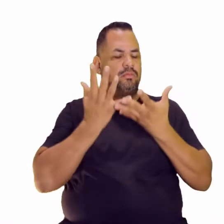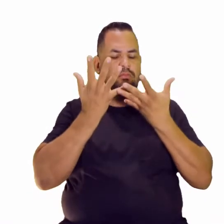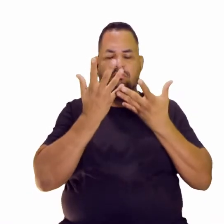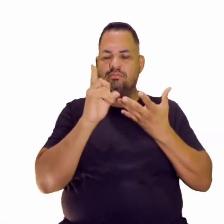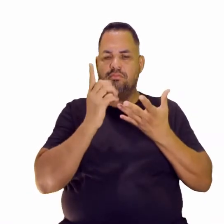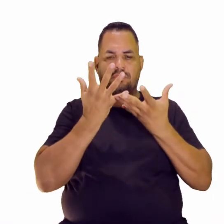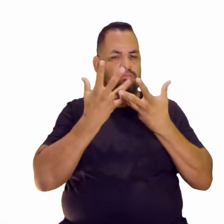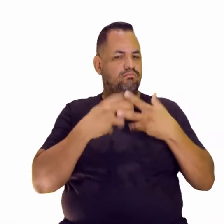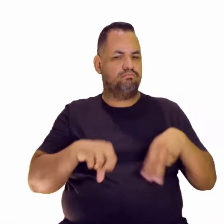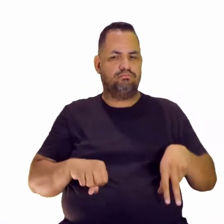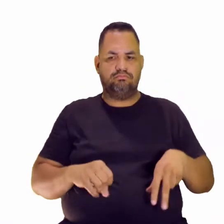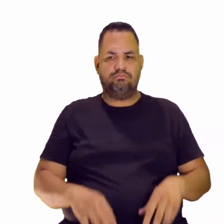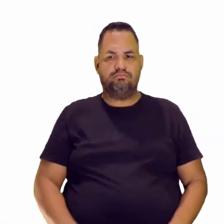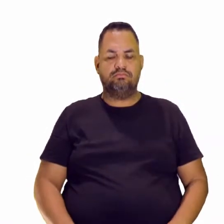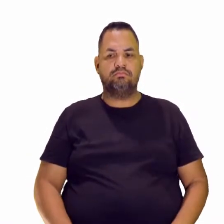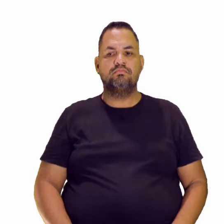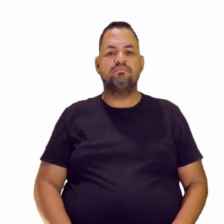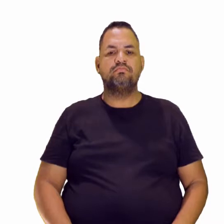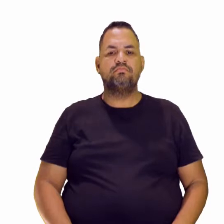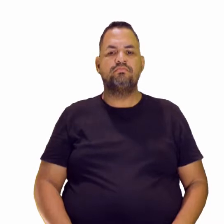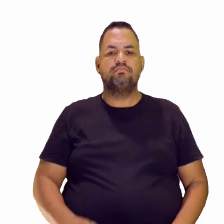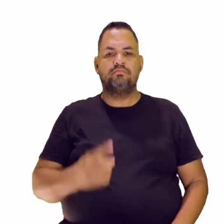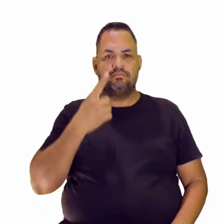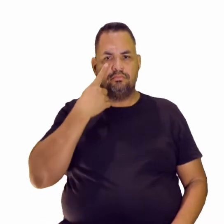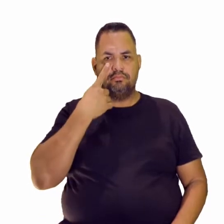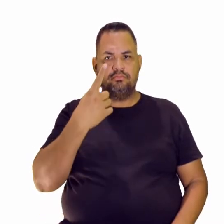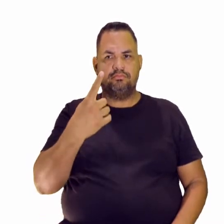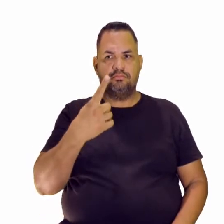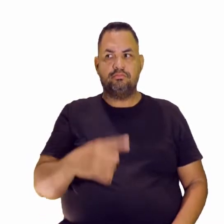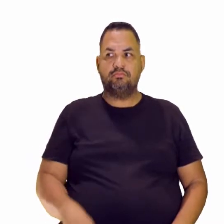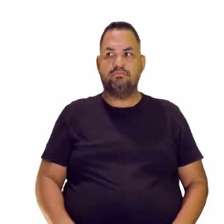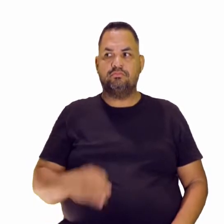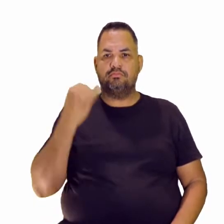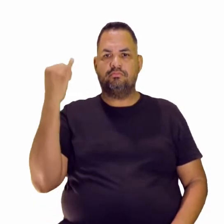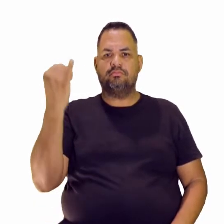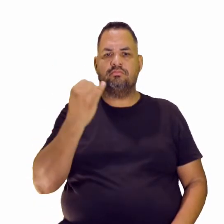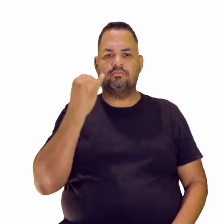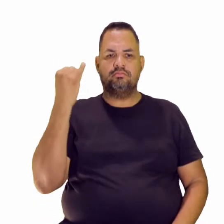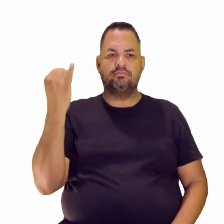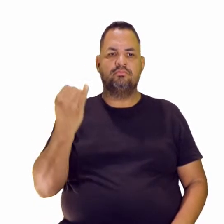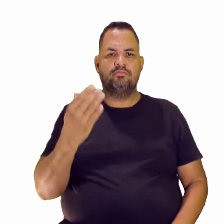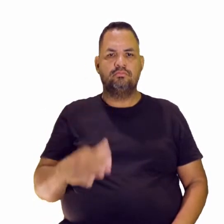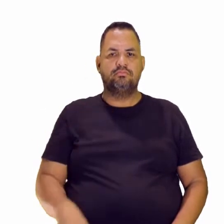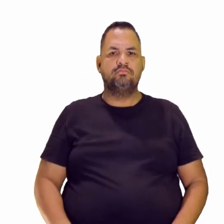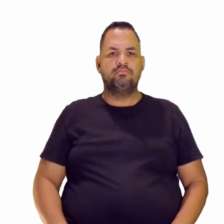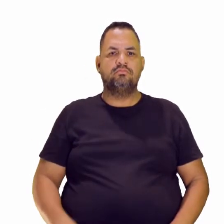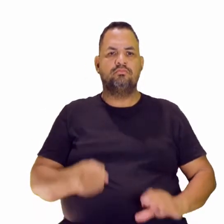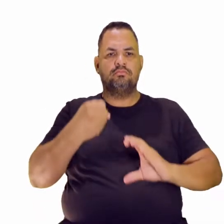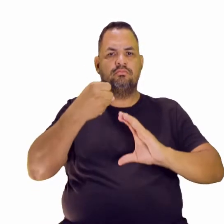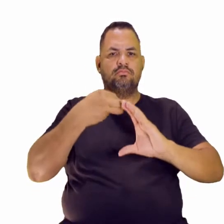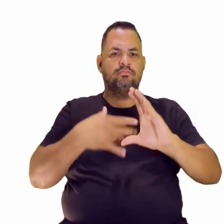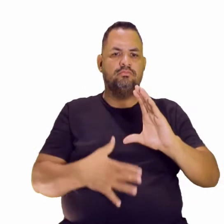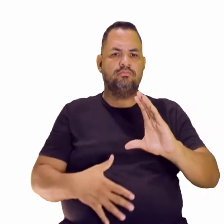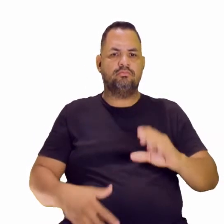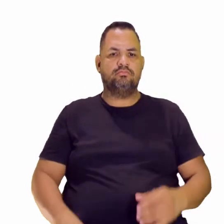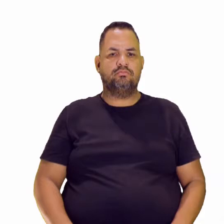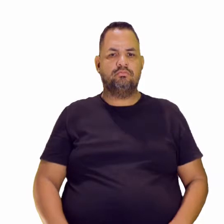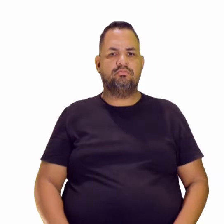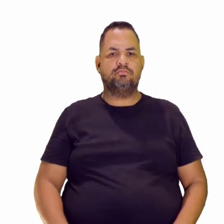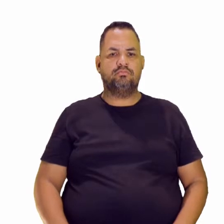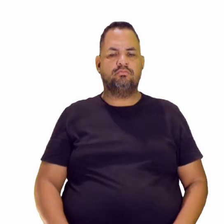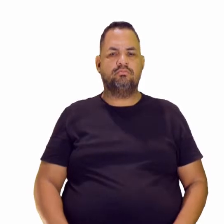valorizado. Então, veja aí a importância dessas características